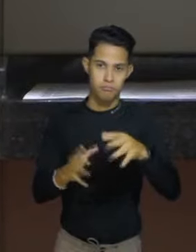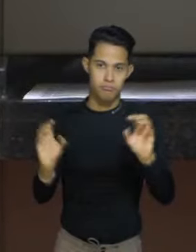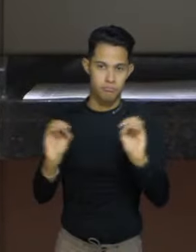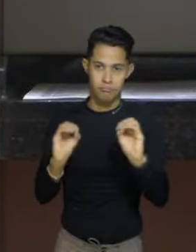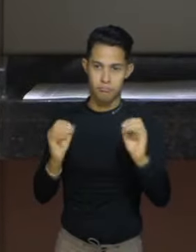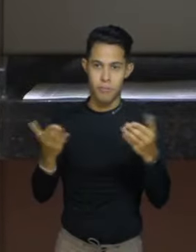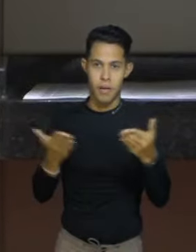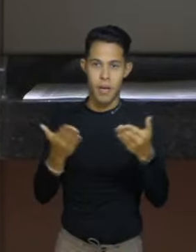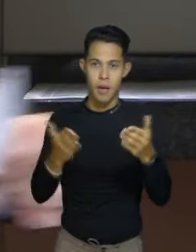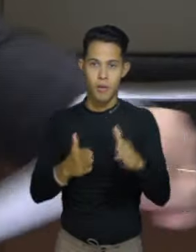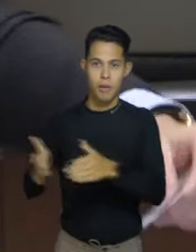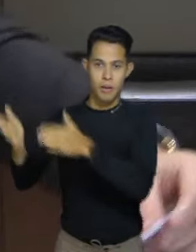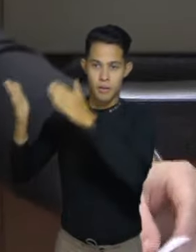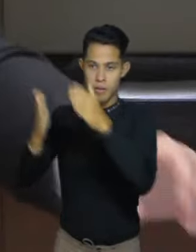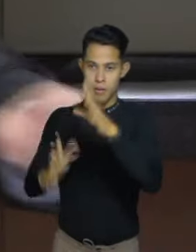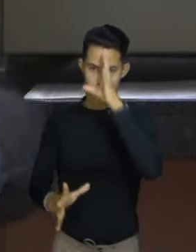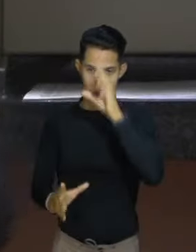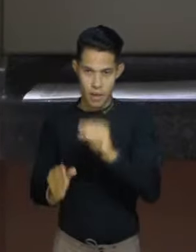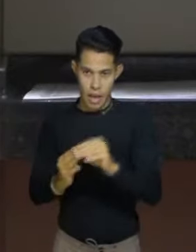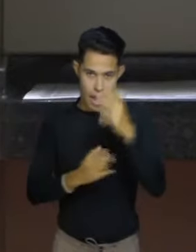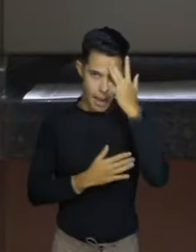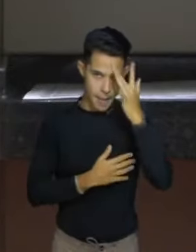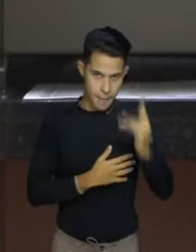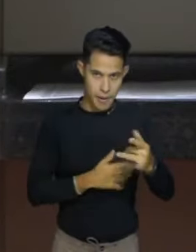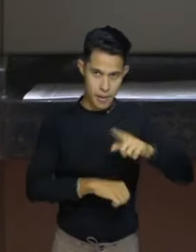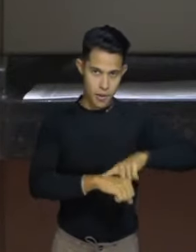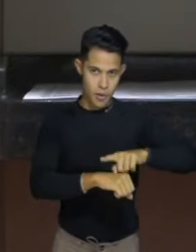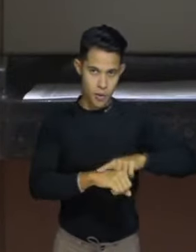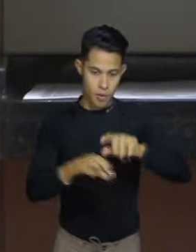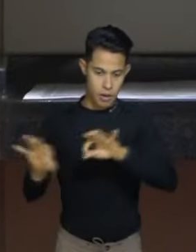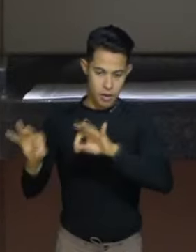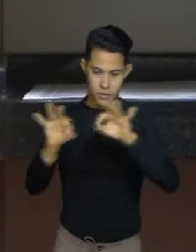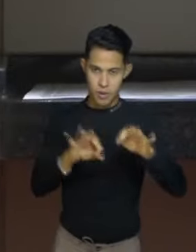outra ordinária para amanhã no horário regimental está encerrada a presente sessão